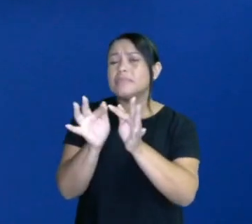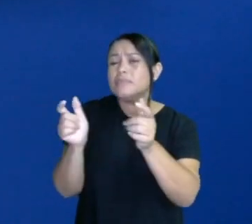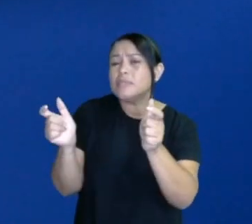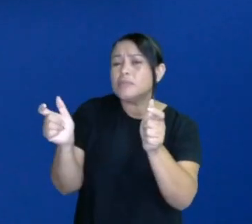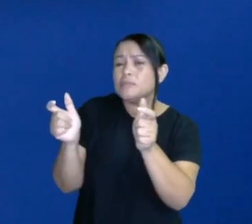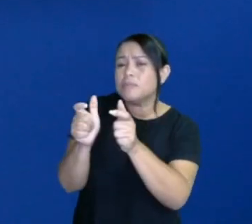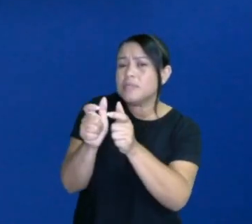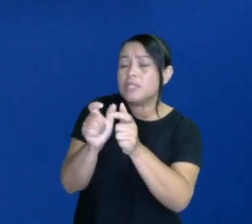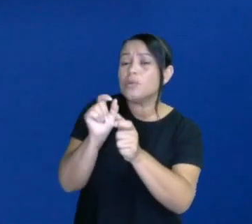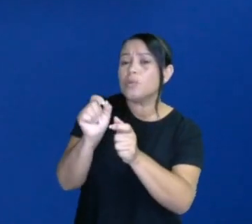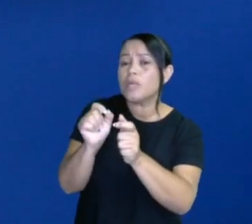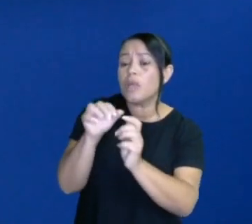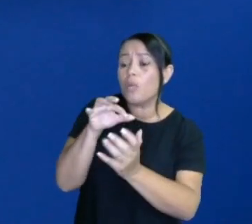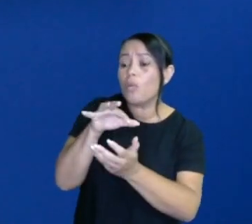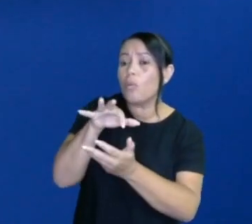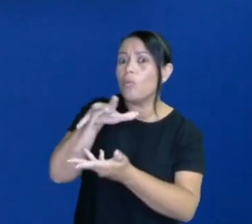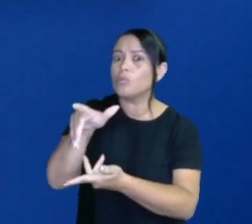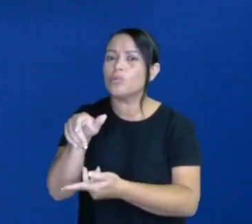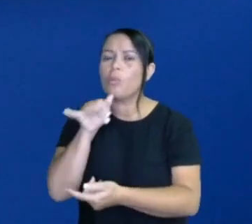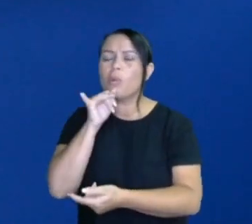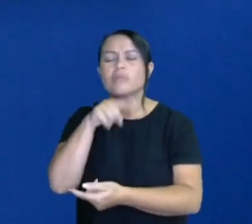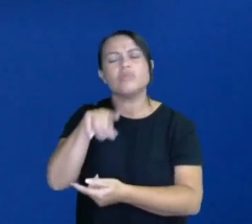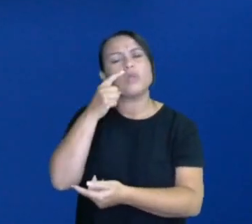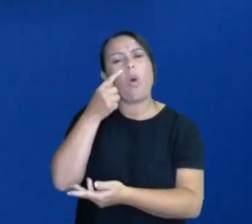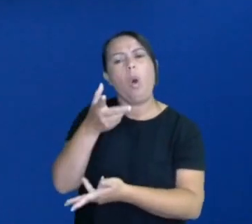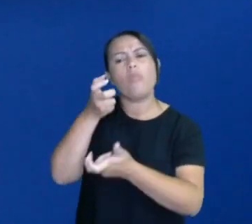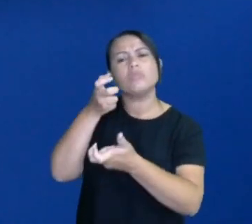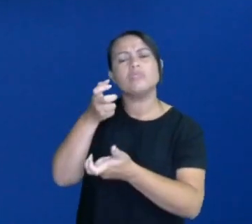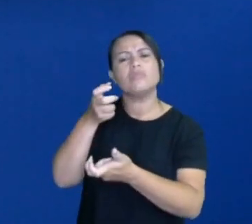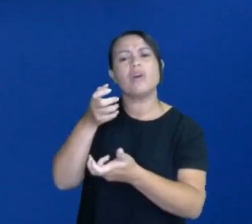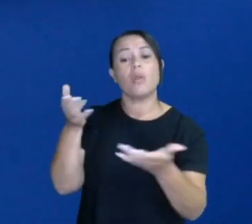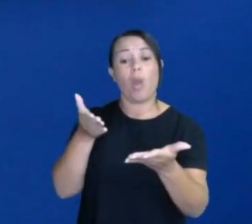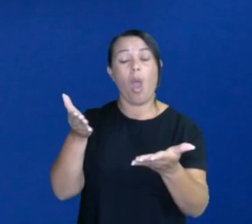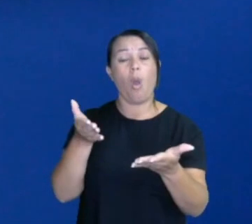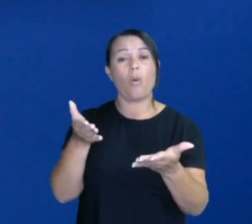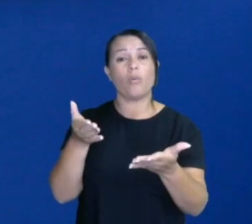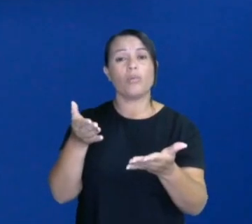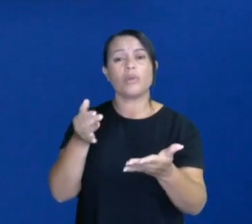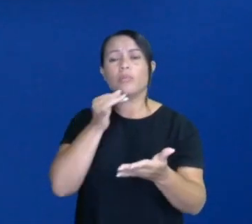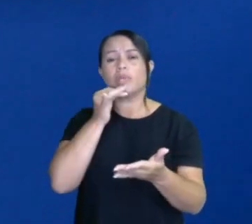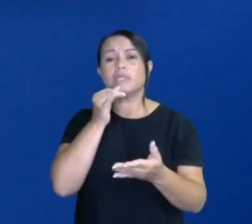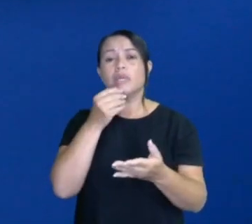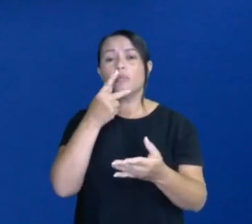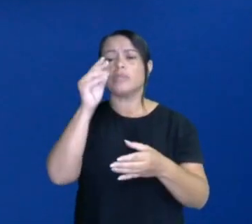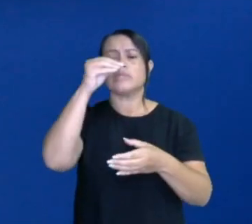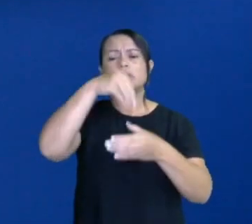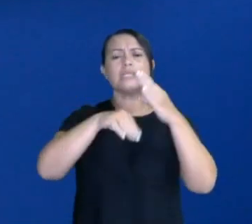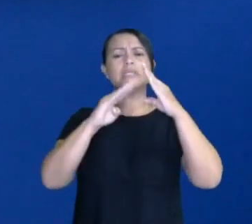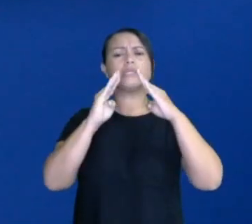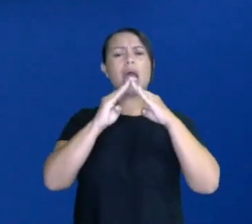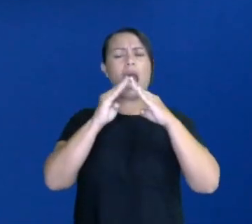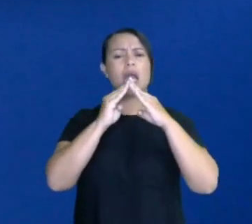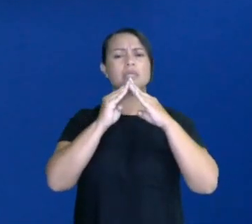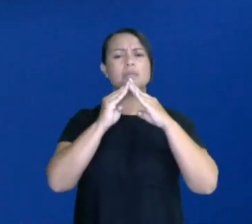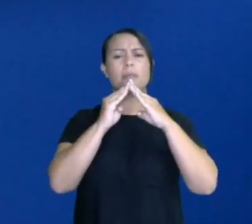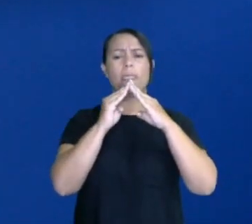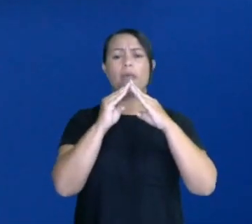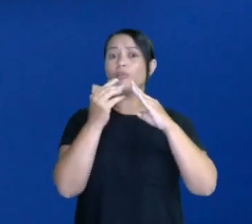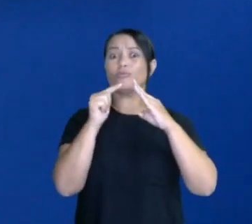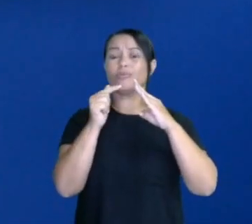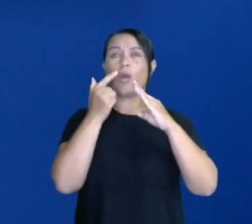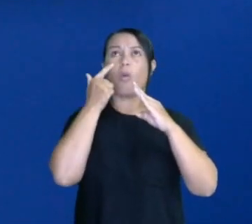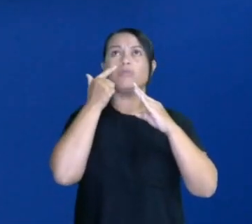todo o espaço terrestre. Não todo, se vocês observarem onde vocês estão agora, dentro da casa de vocês, não tem como ter